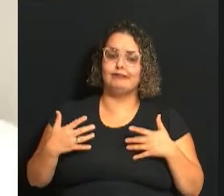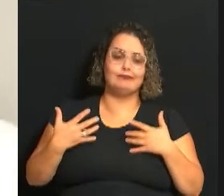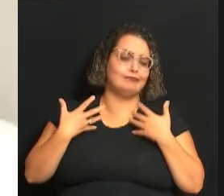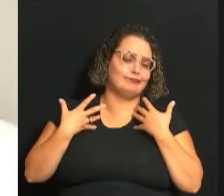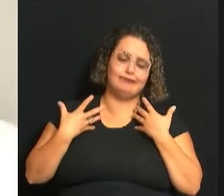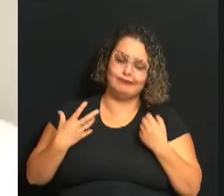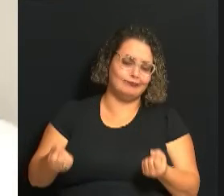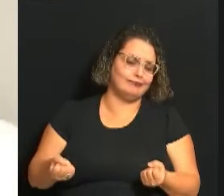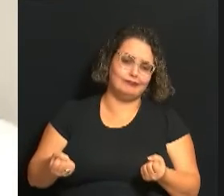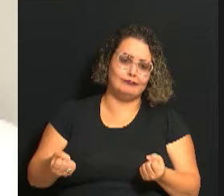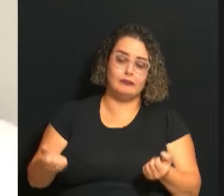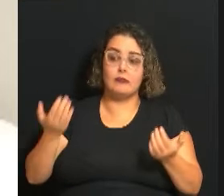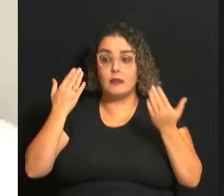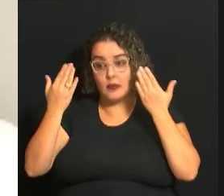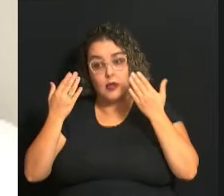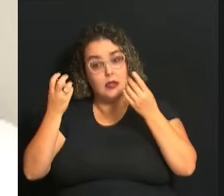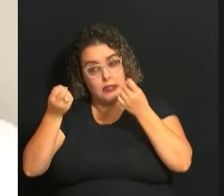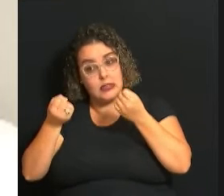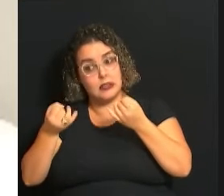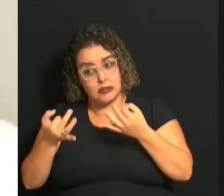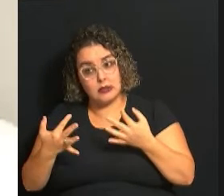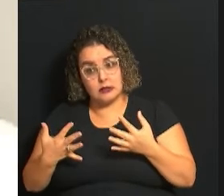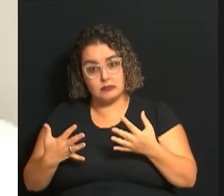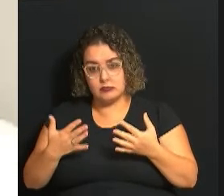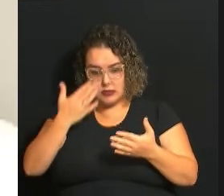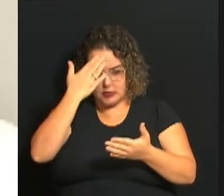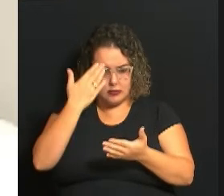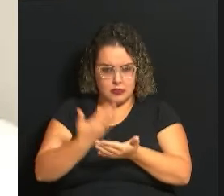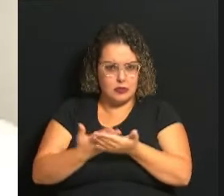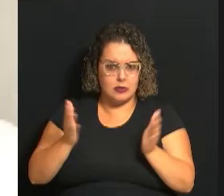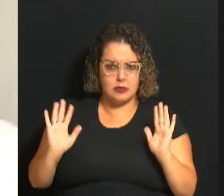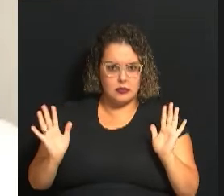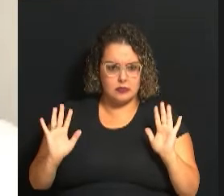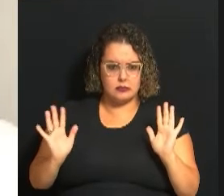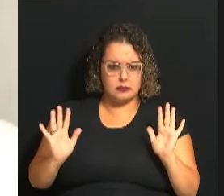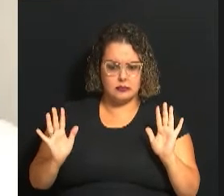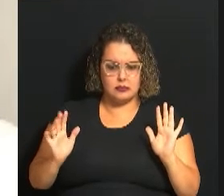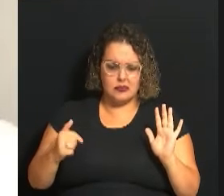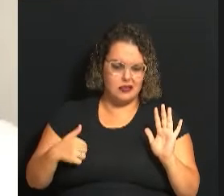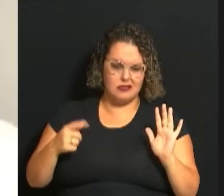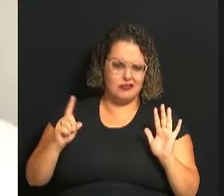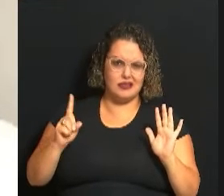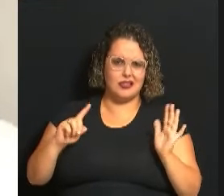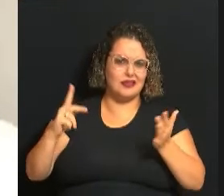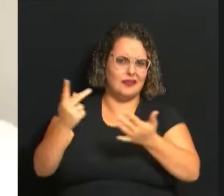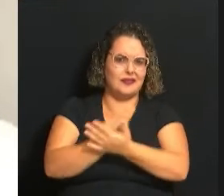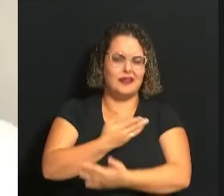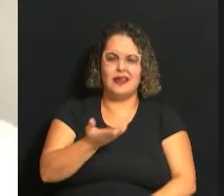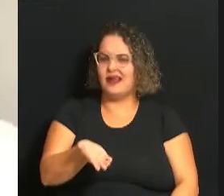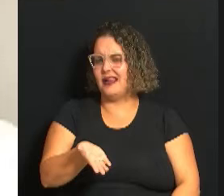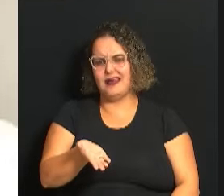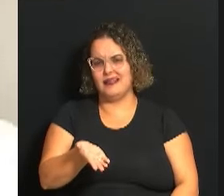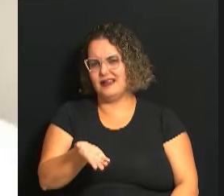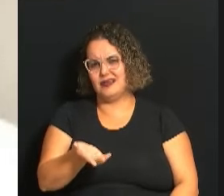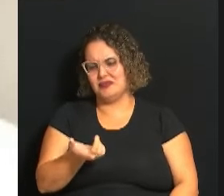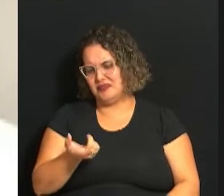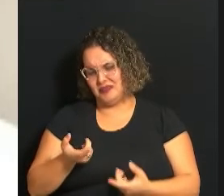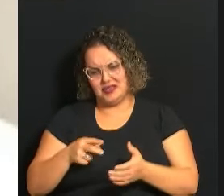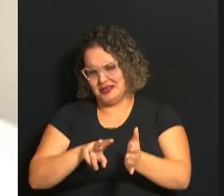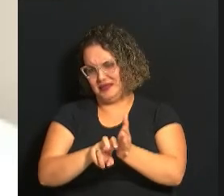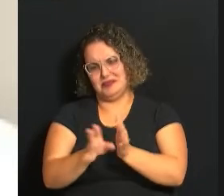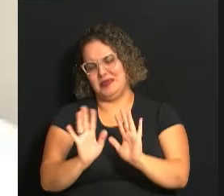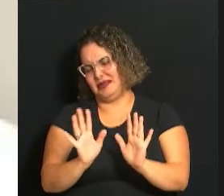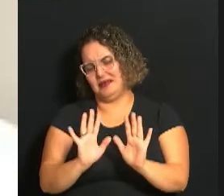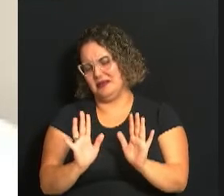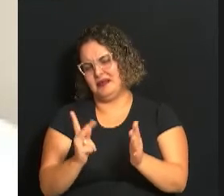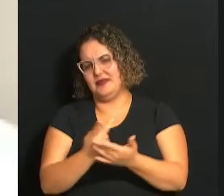na psicologia é explicável. Eu não acreditava, achava que não era comigo, que aquilo estava errado, enfim. E aí fui atrás, né,